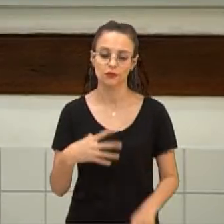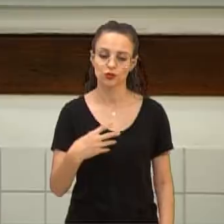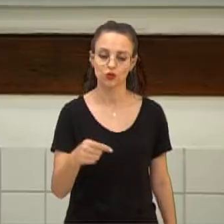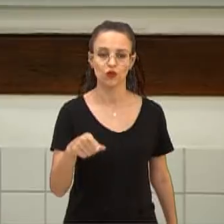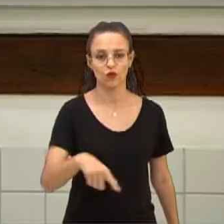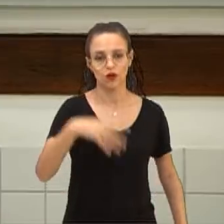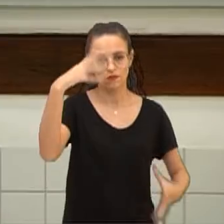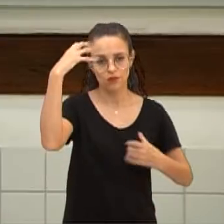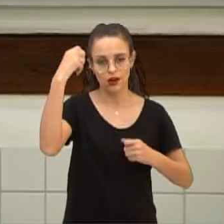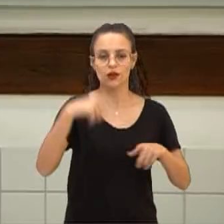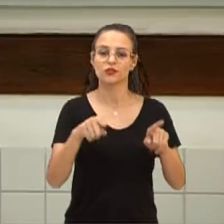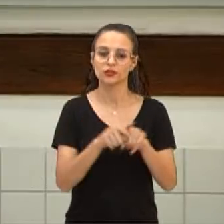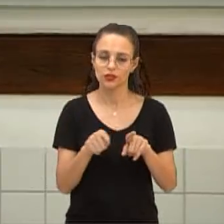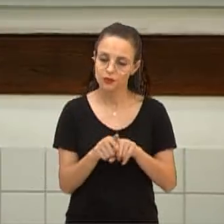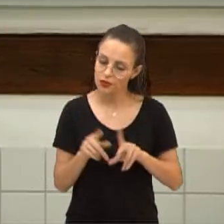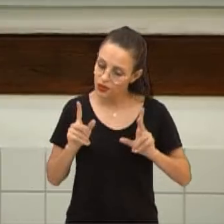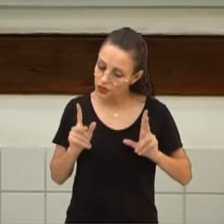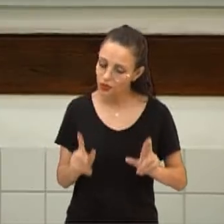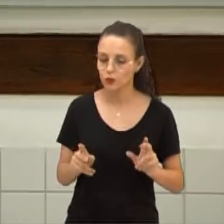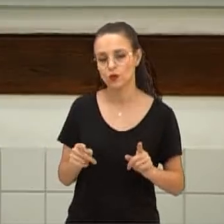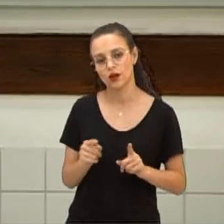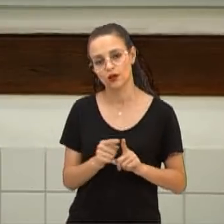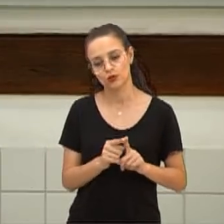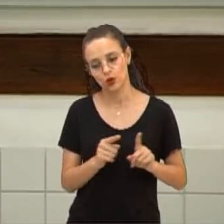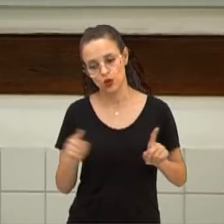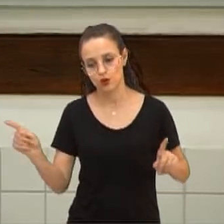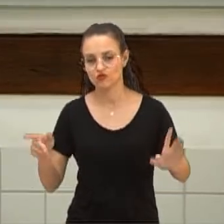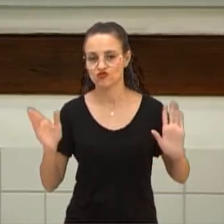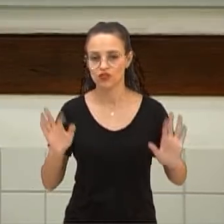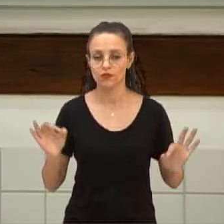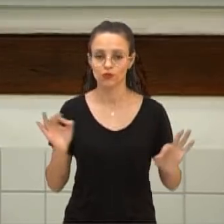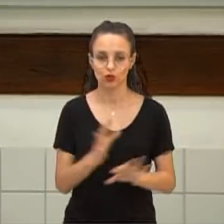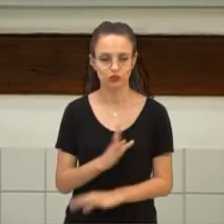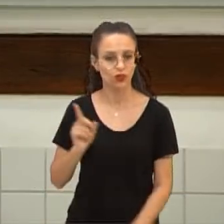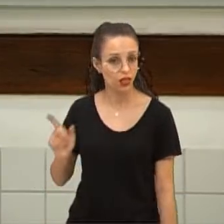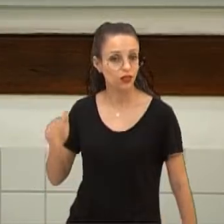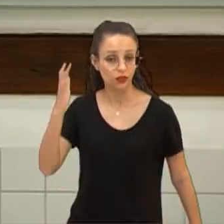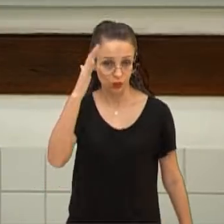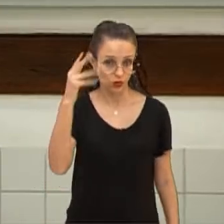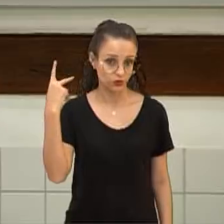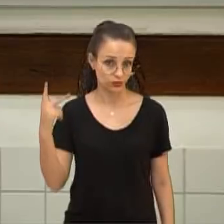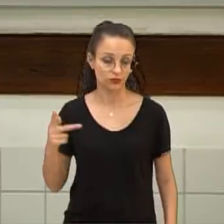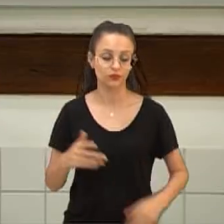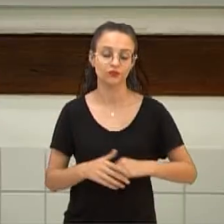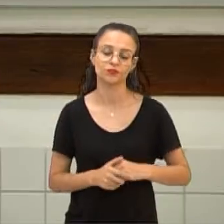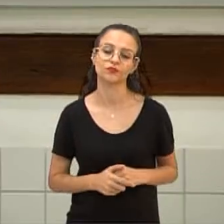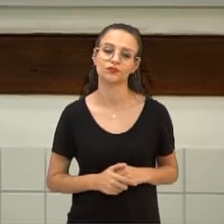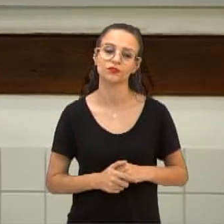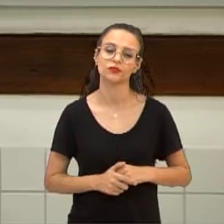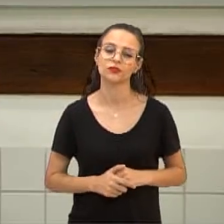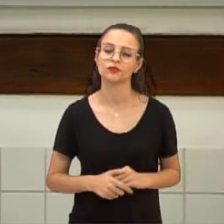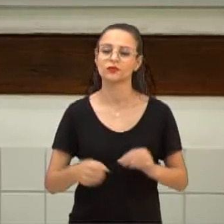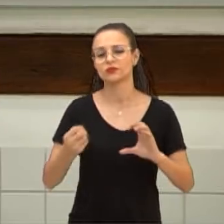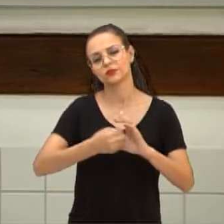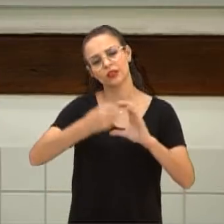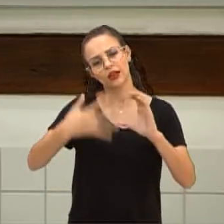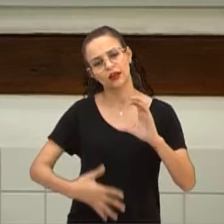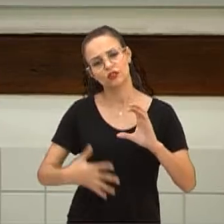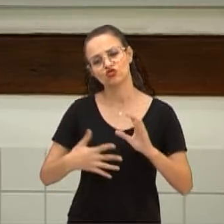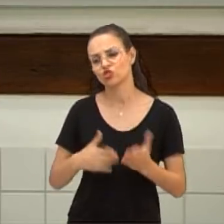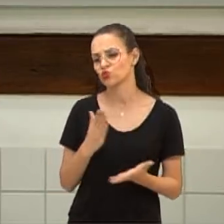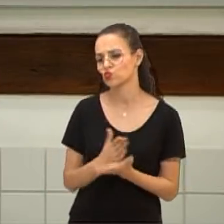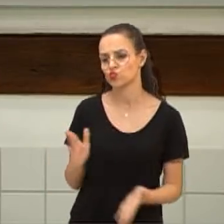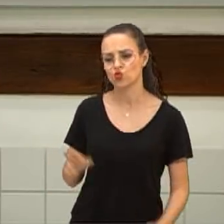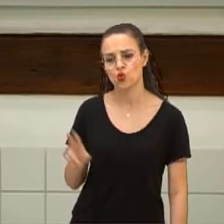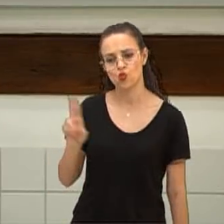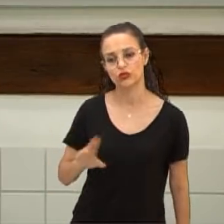macaquinhos-aranhas nasceriam com a tendência de ter a cauda longa já. Isso é que ele defendia. E aquelas características que estavam em desuso,